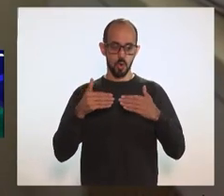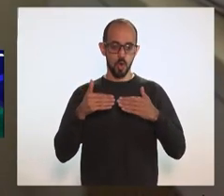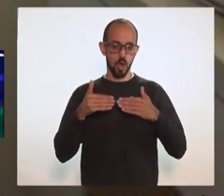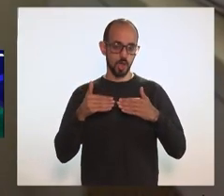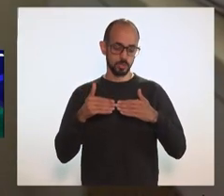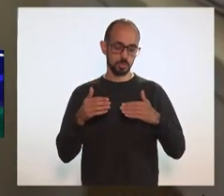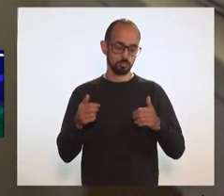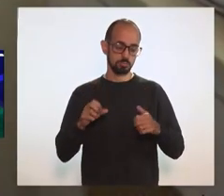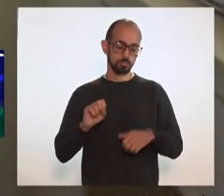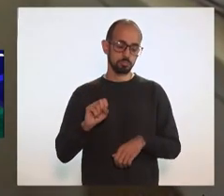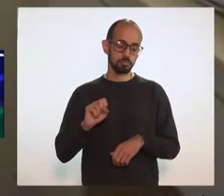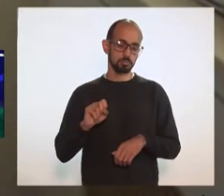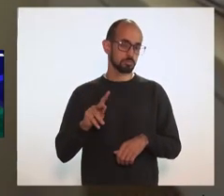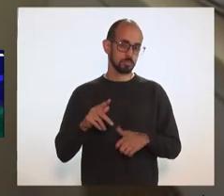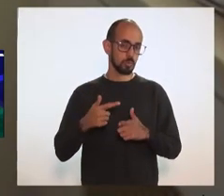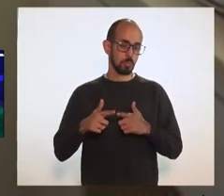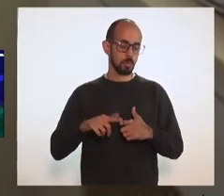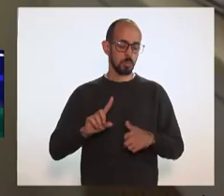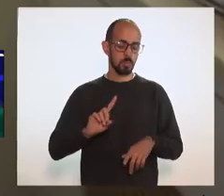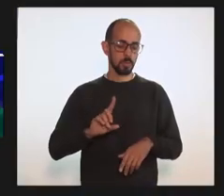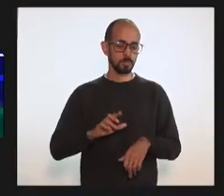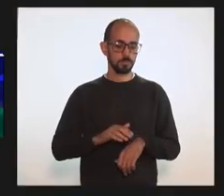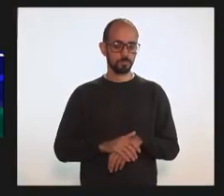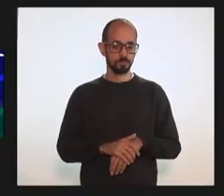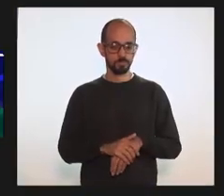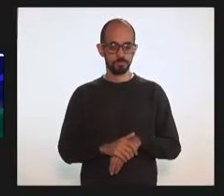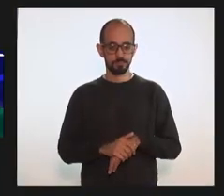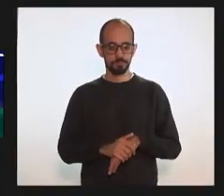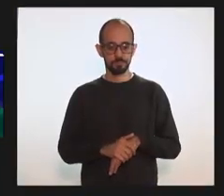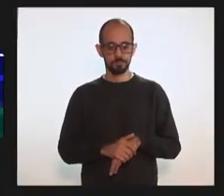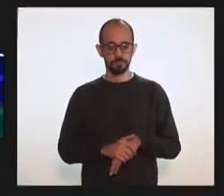também a CCJ, sem problema nenhum. Obrigado, deputado Luiz Paulo.